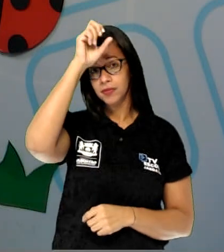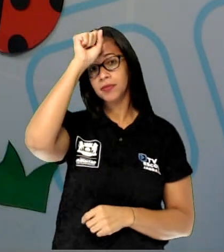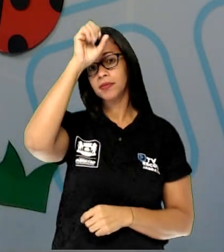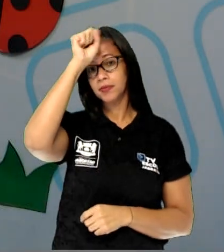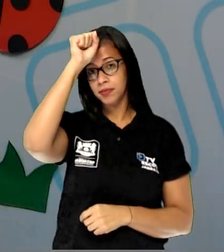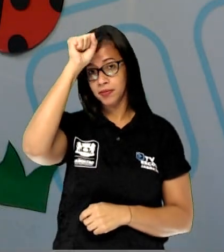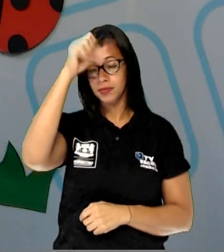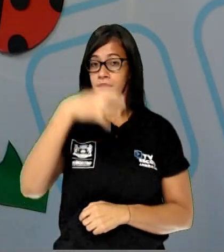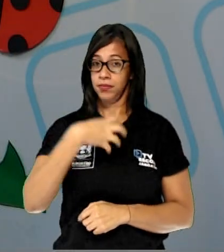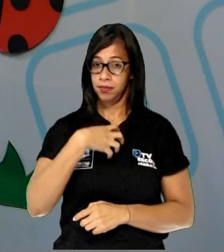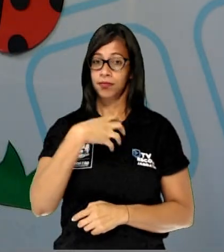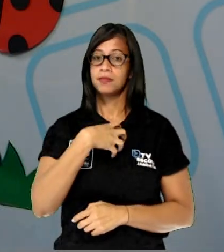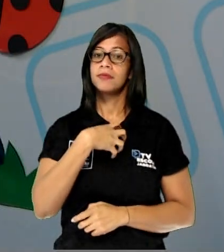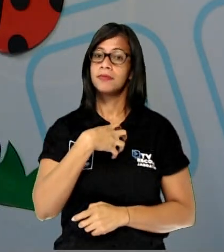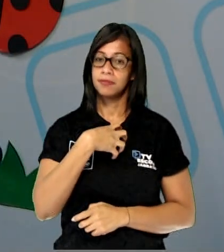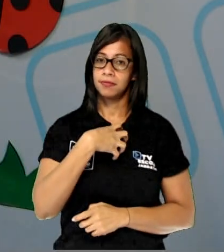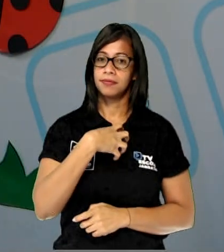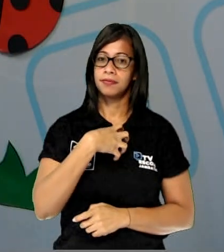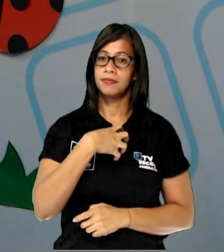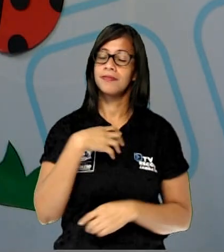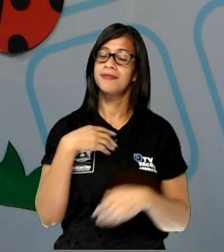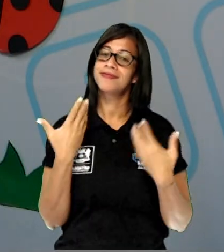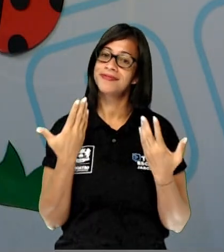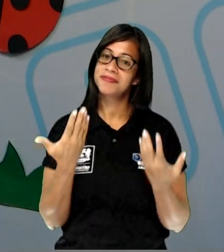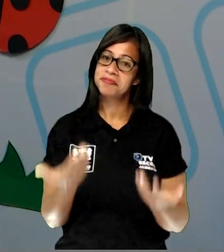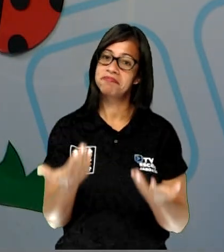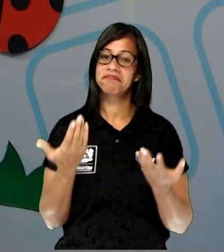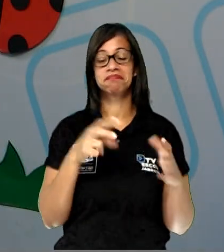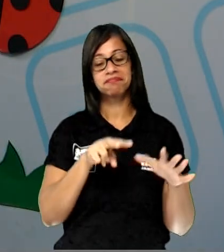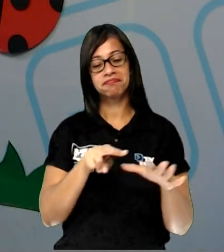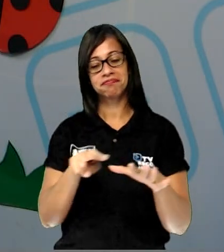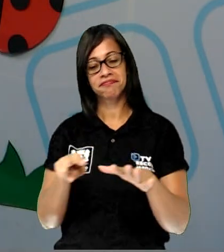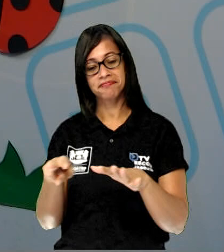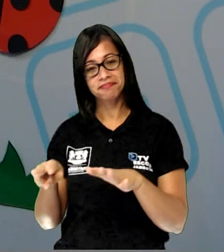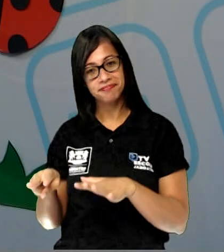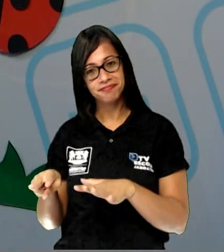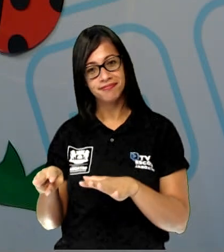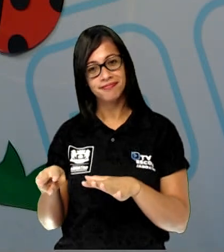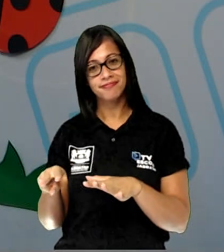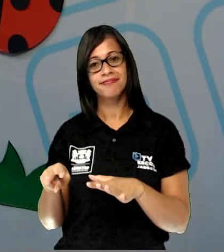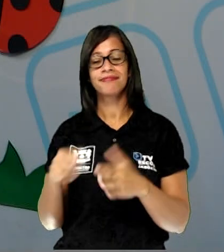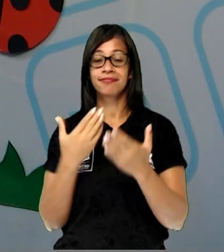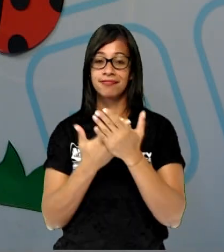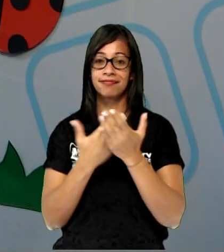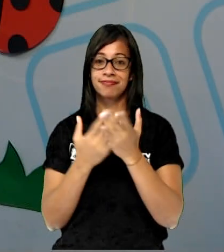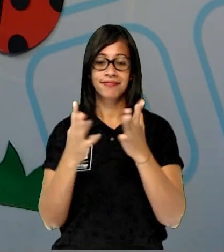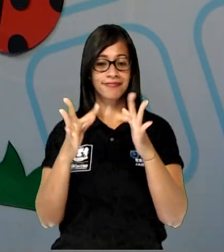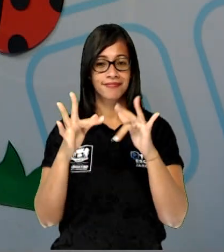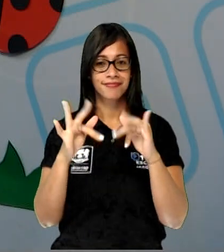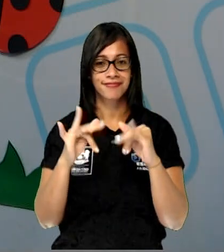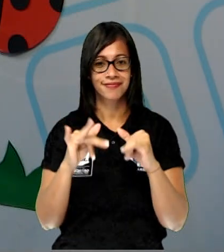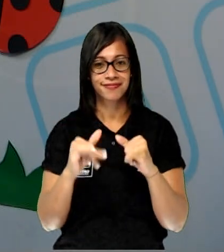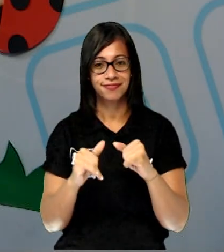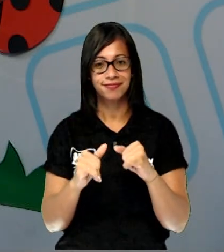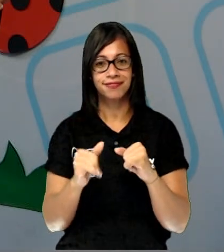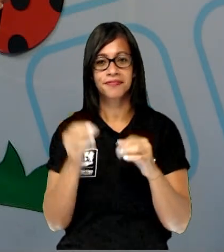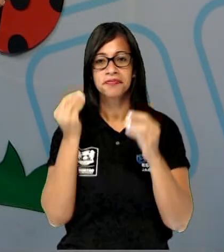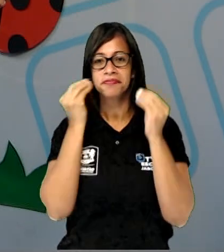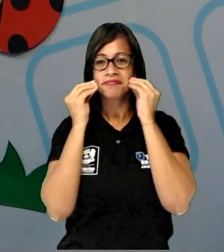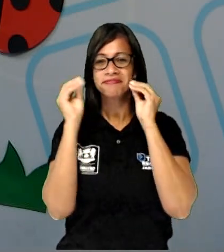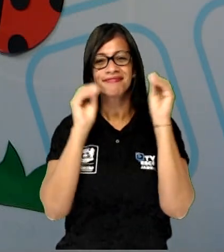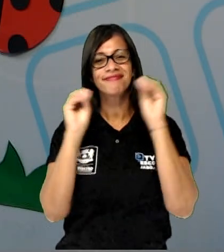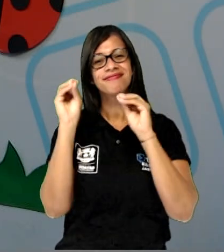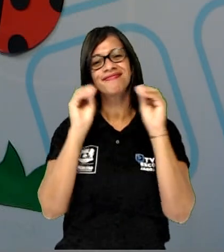controlá-lo. Bom, crianças, nossa semana e nossa aula está chegando ao fim. Um beijo bem